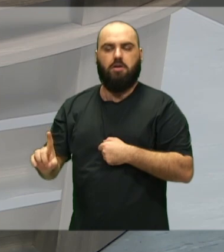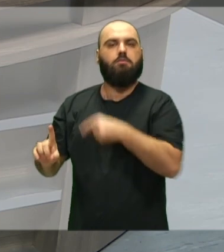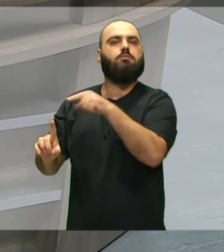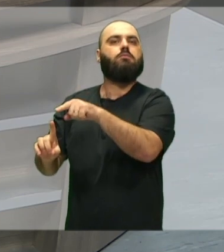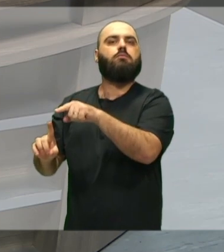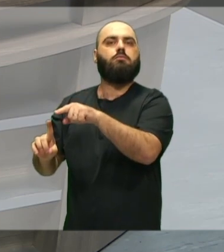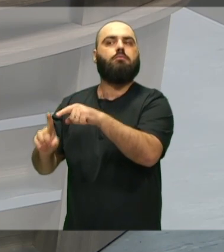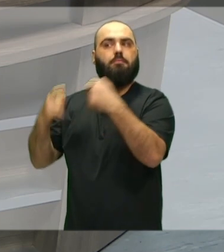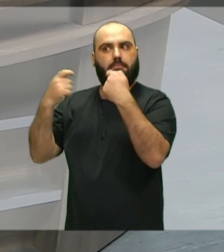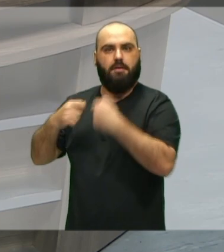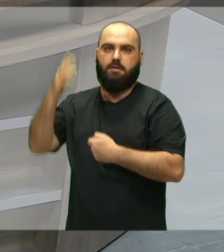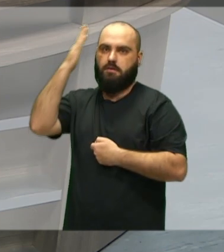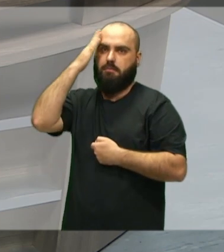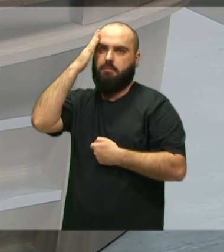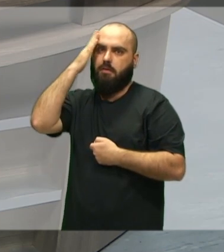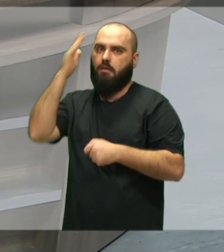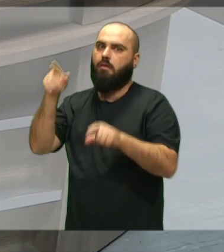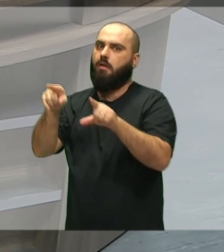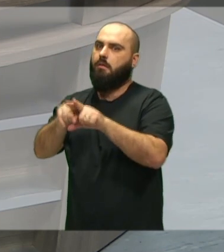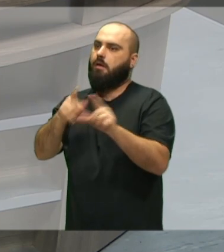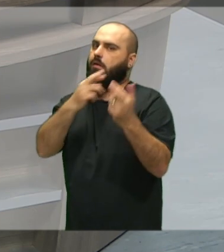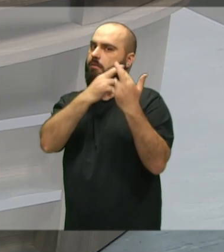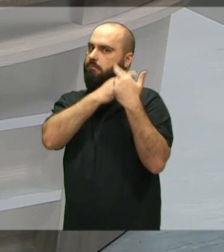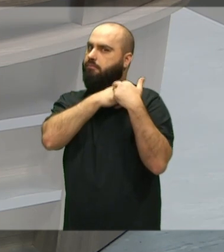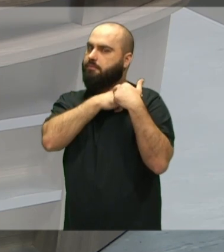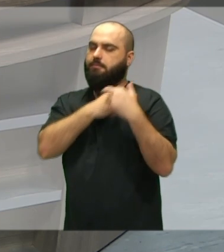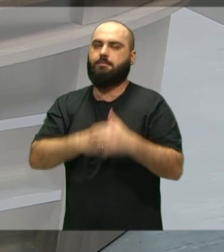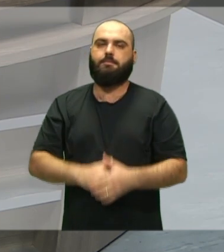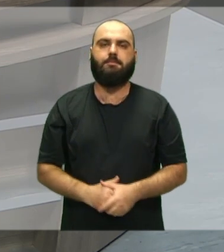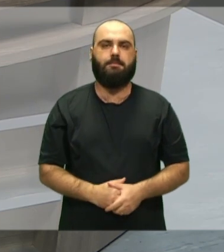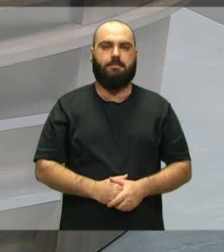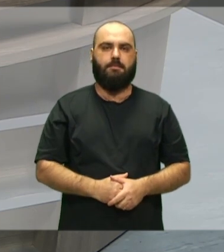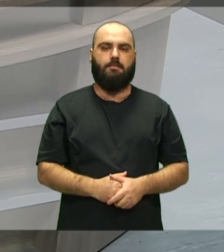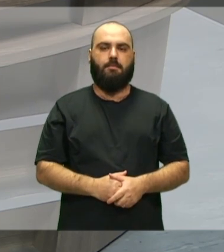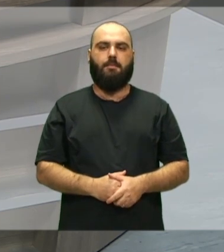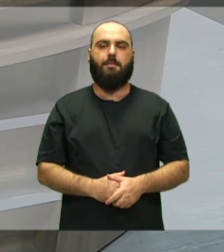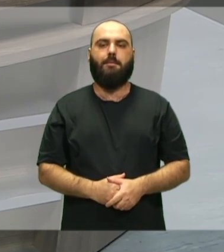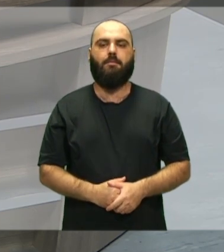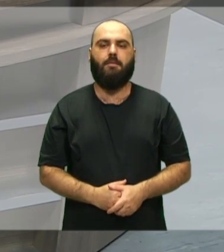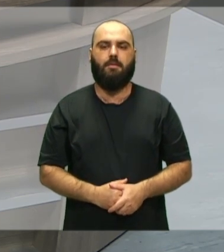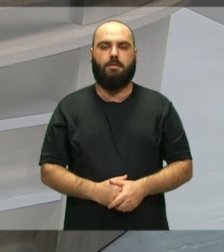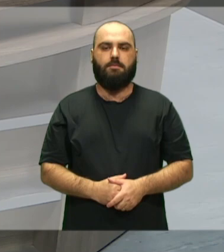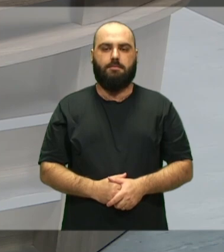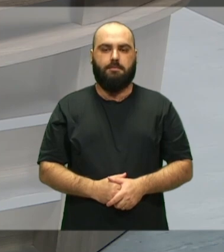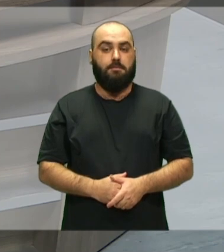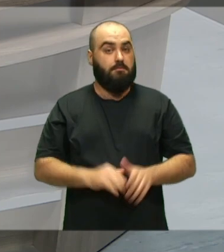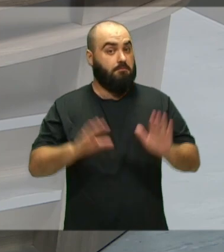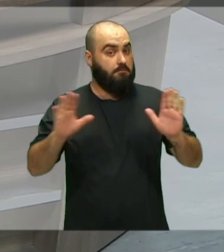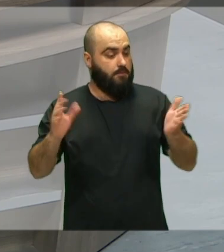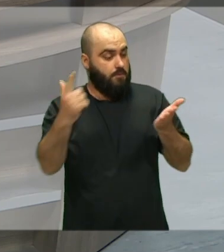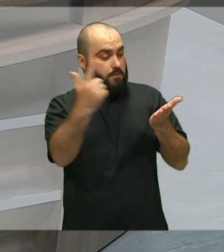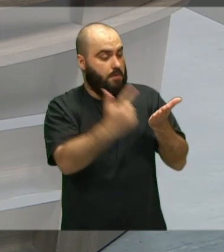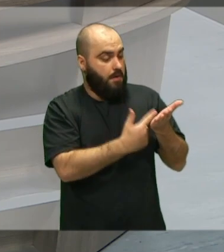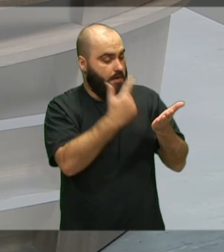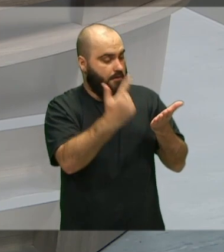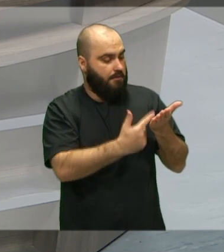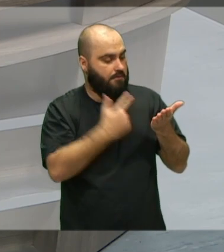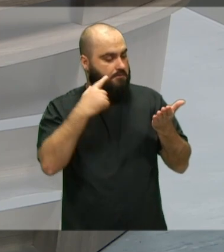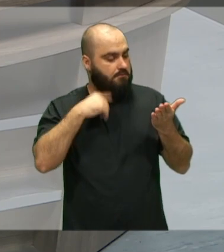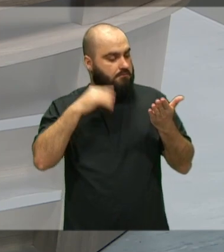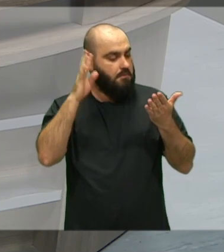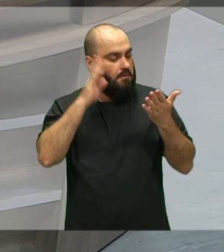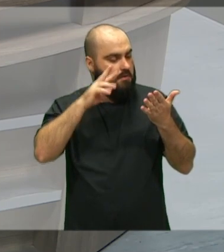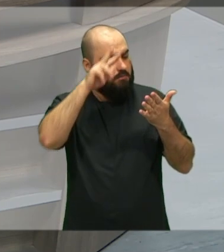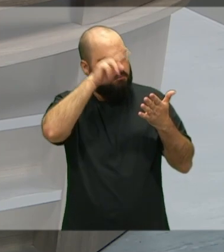seus deveres junto a esse direito, né? E o livro eu achei muito, muito legal porque